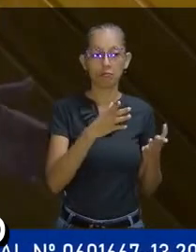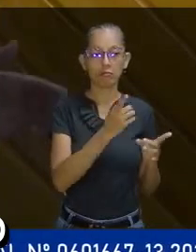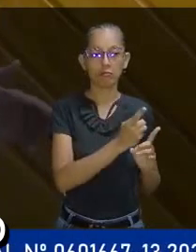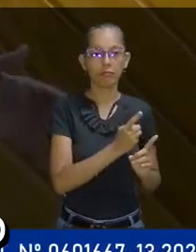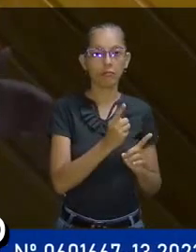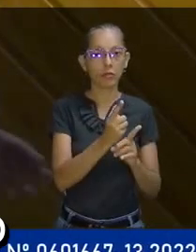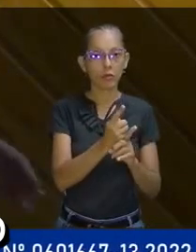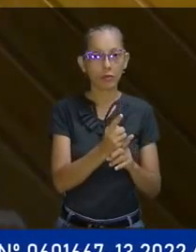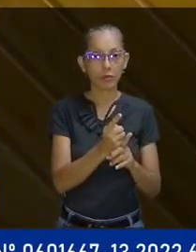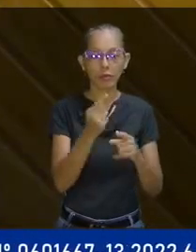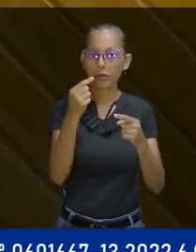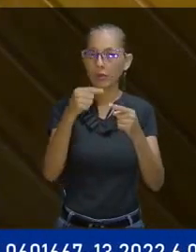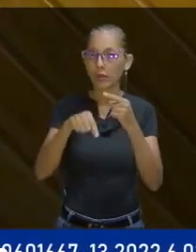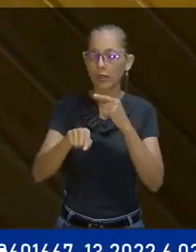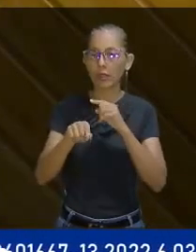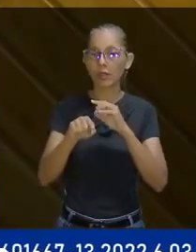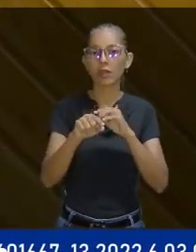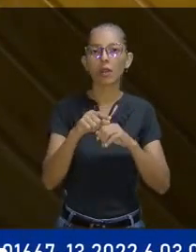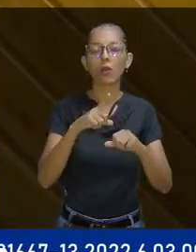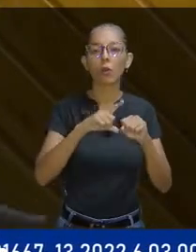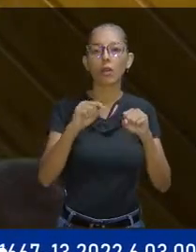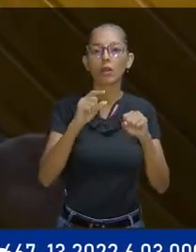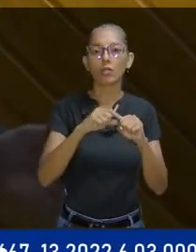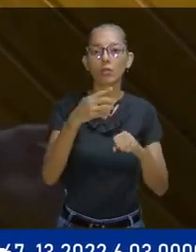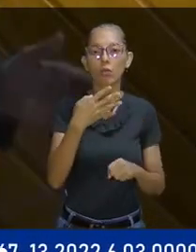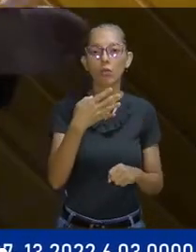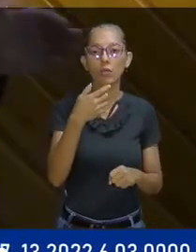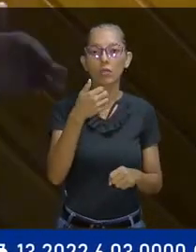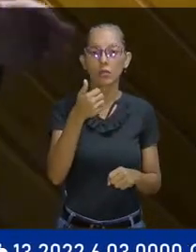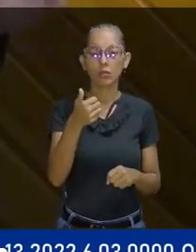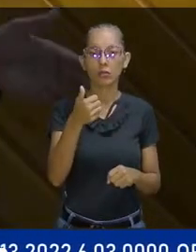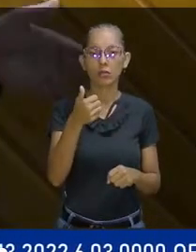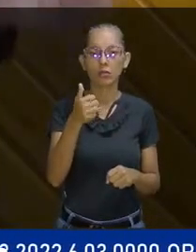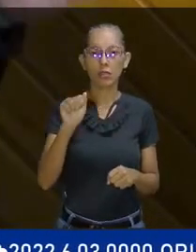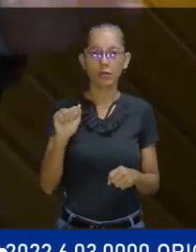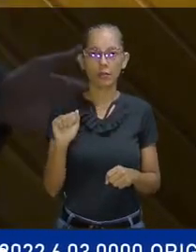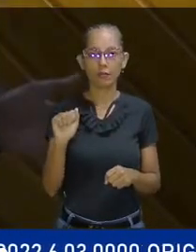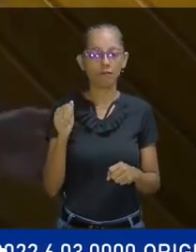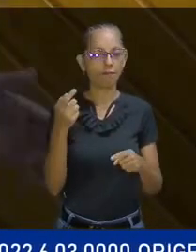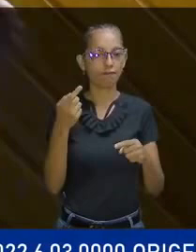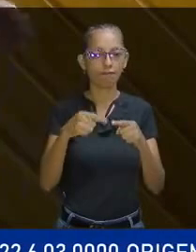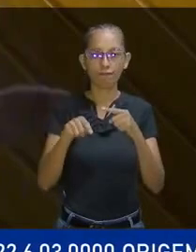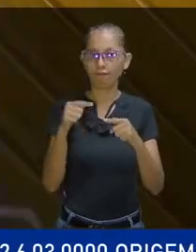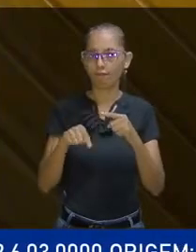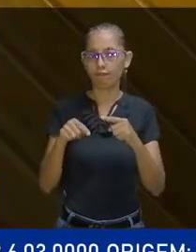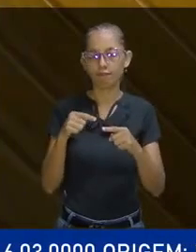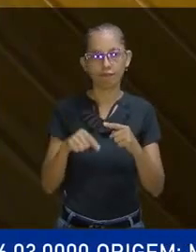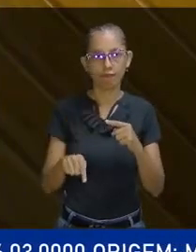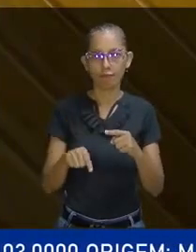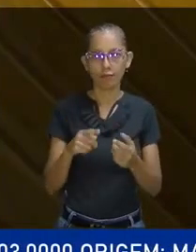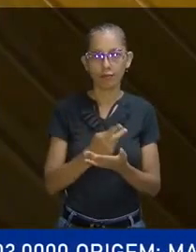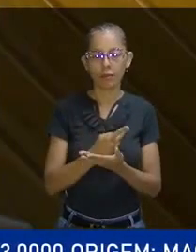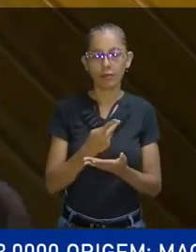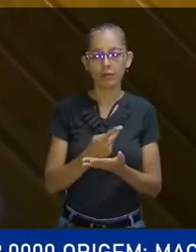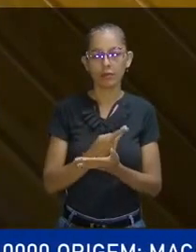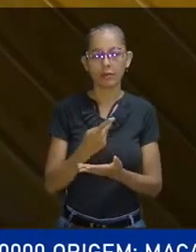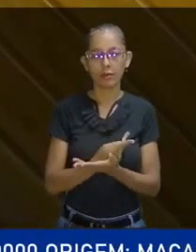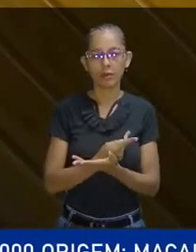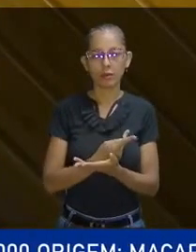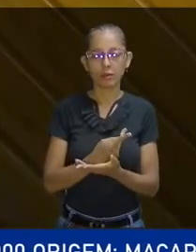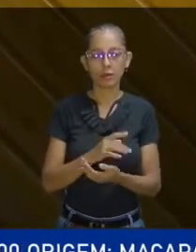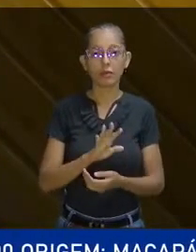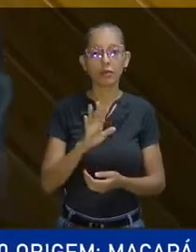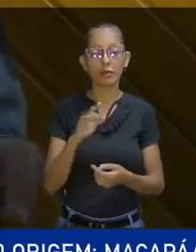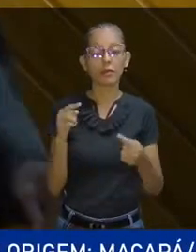categorizado no artigo 41A. Isso porque é ausente qualquer uma dos verbos nucleares do referido